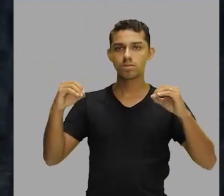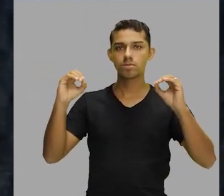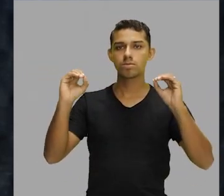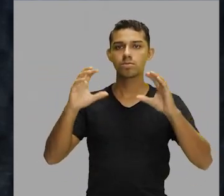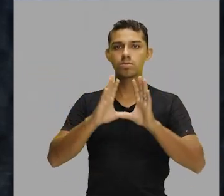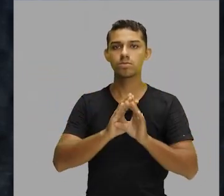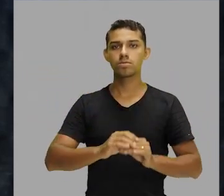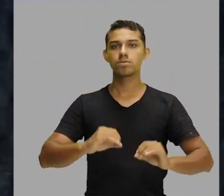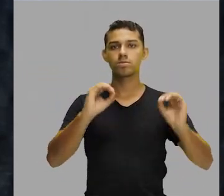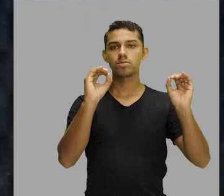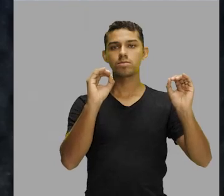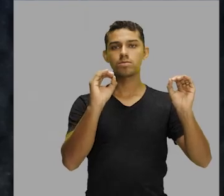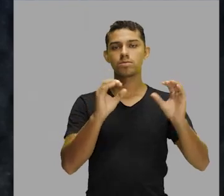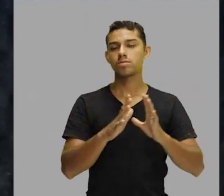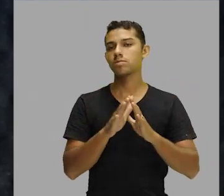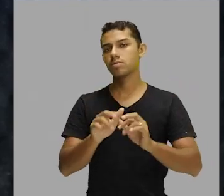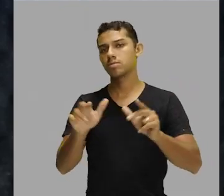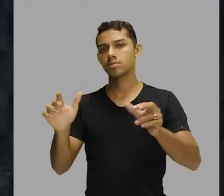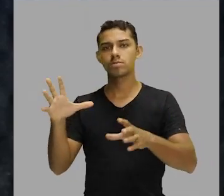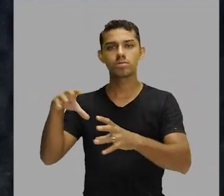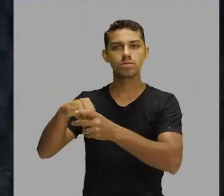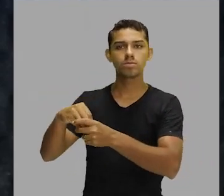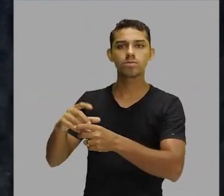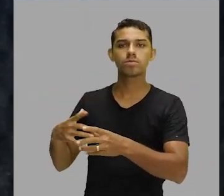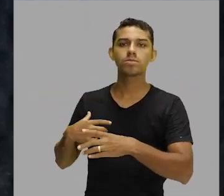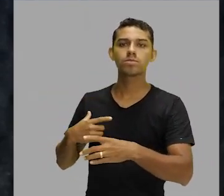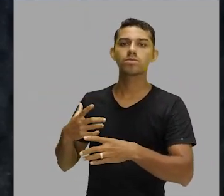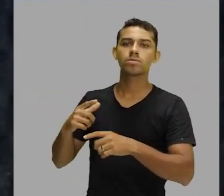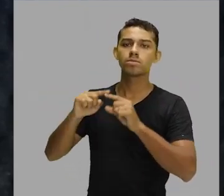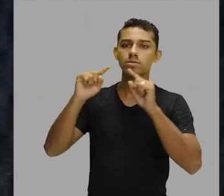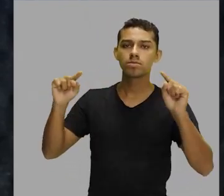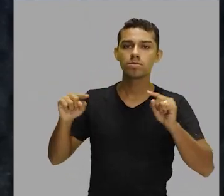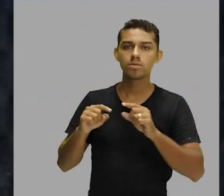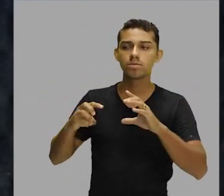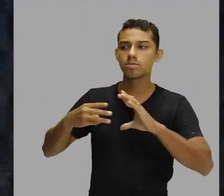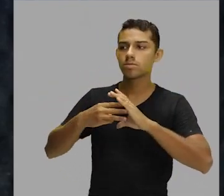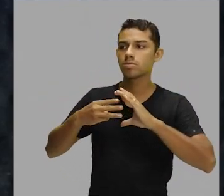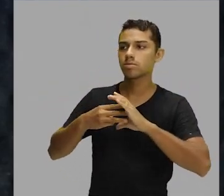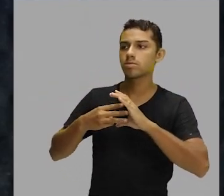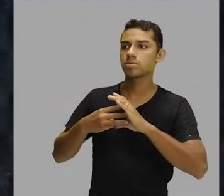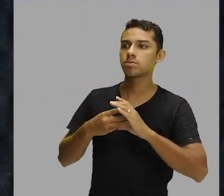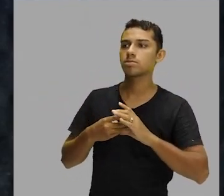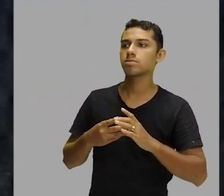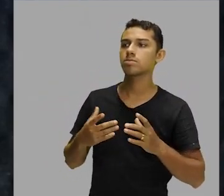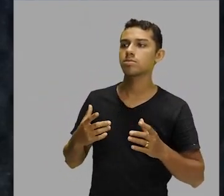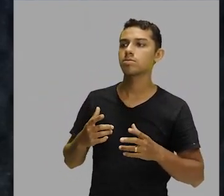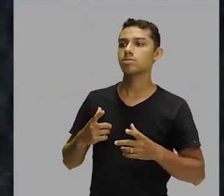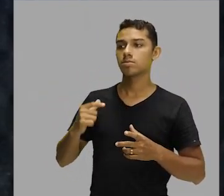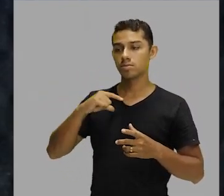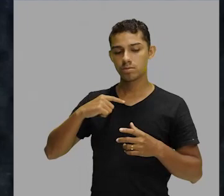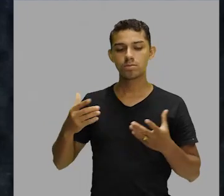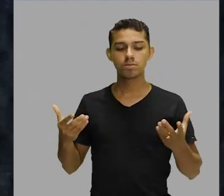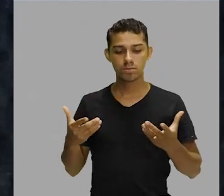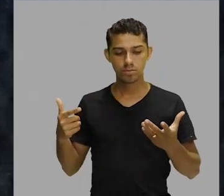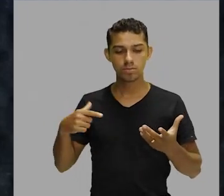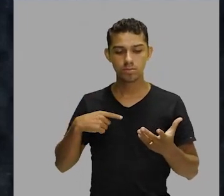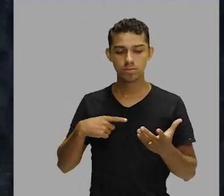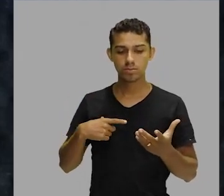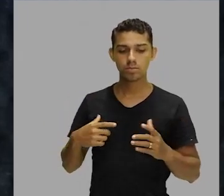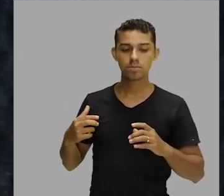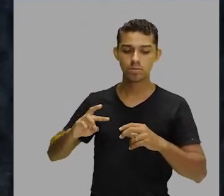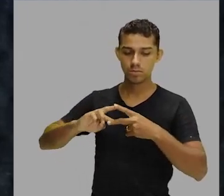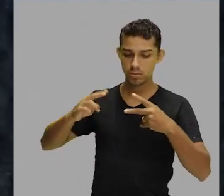idênticas, ou seja, com o mesmo material genético da célula mãe. Então, se a célula mãe tinha DNA